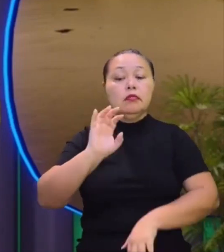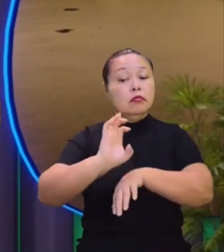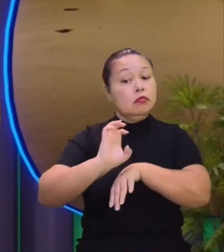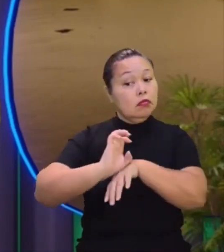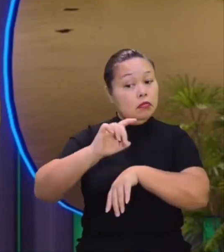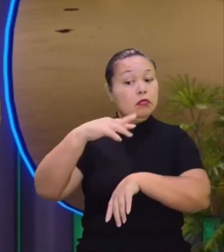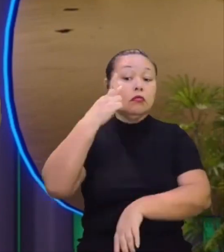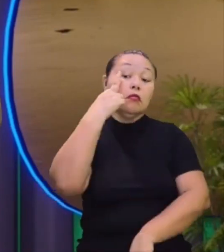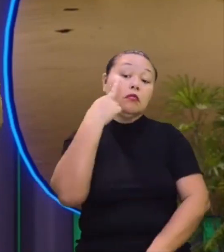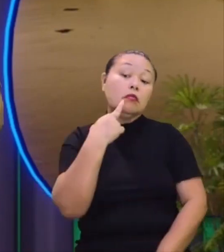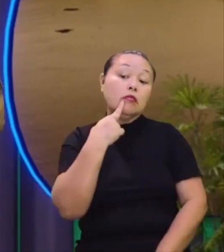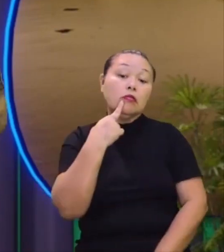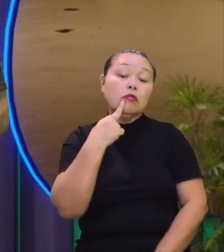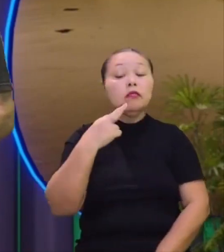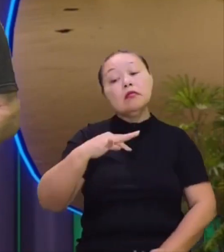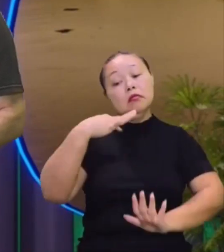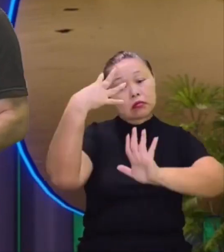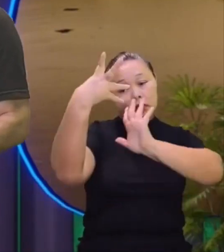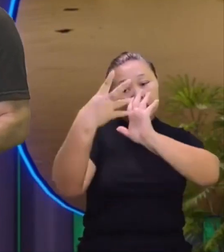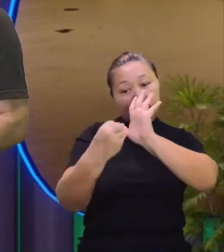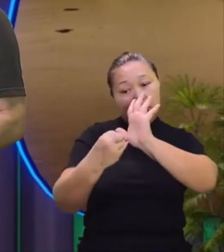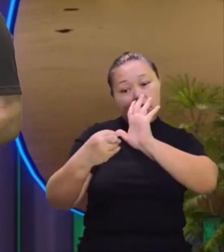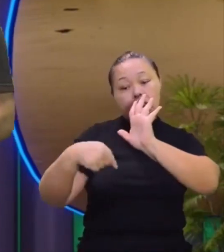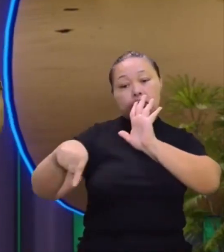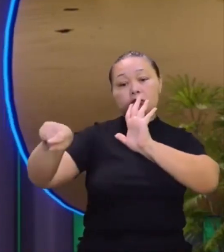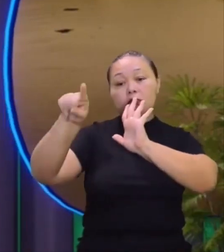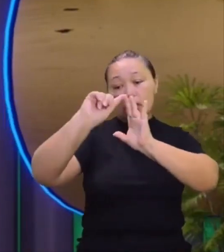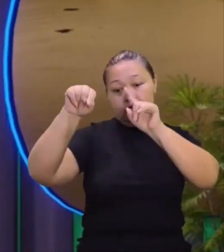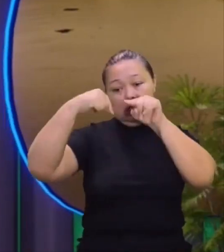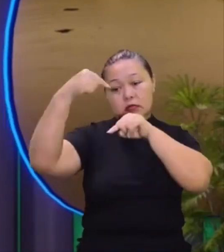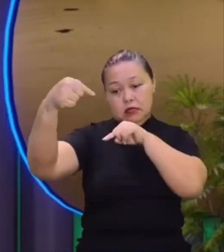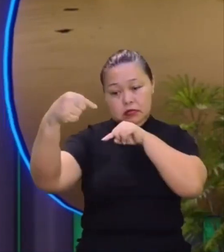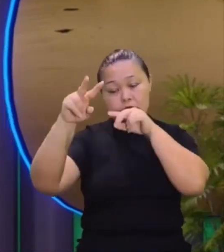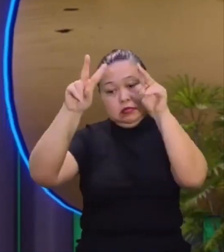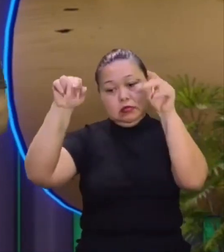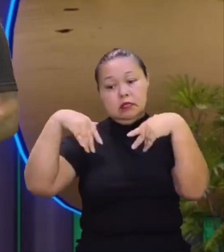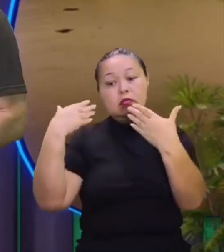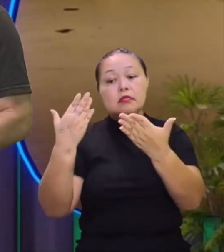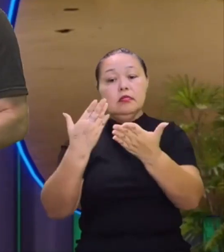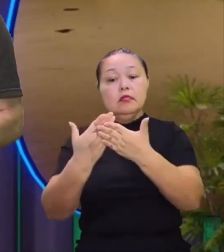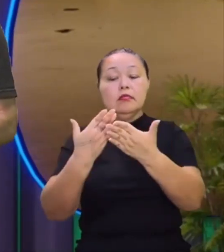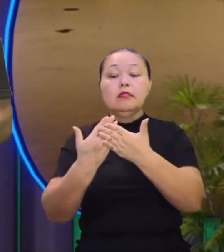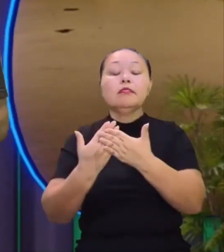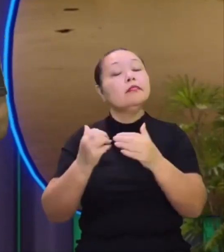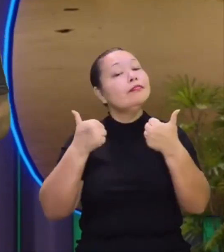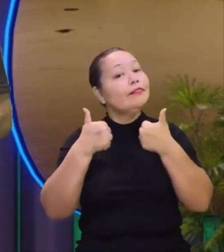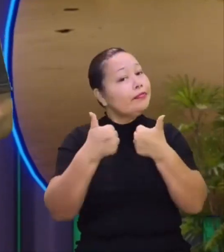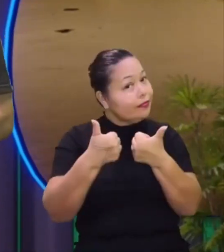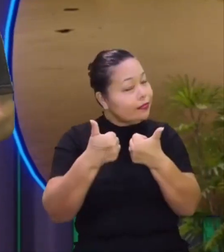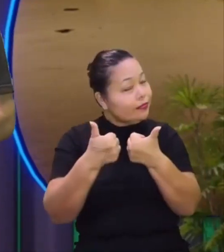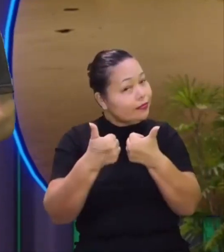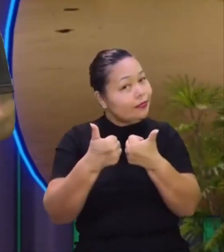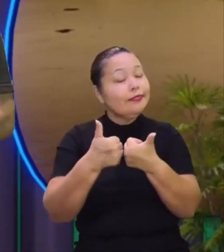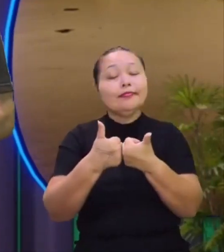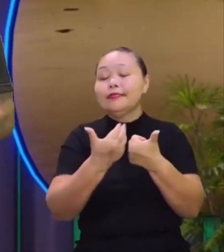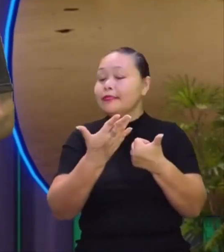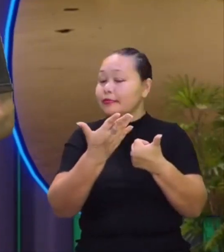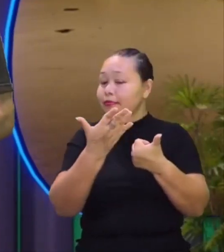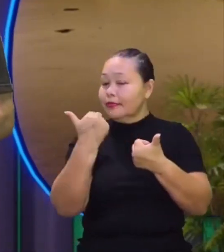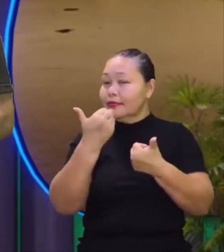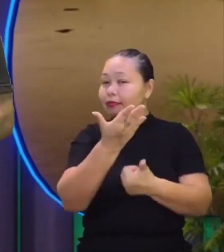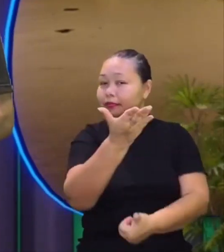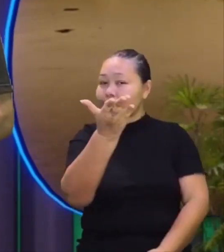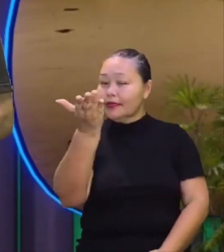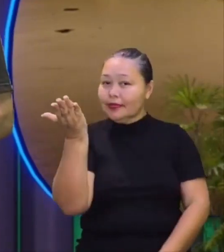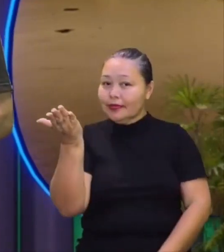do estado de Rondônia e da Amazônia no geral. Que é assunto da nossa próxima aula. Exatamente. Né? Beleza? Então, galera, vamos lá.